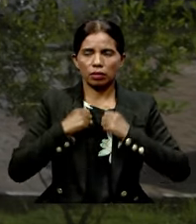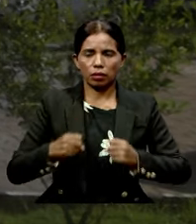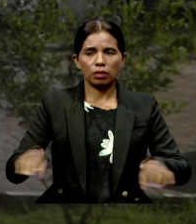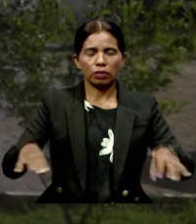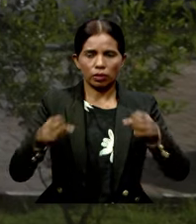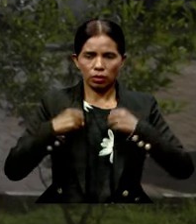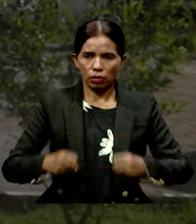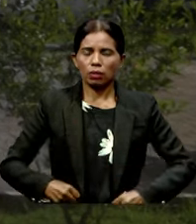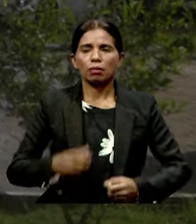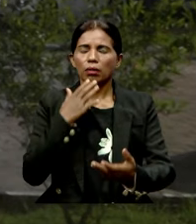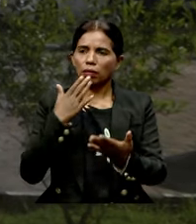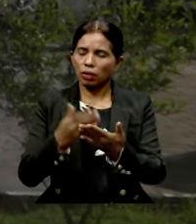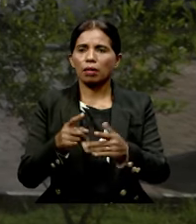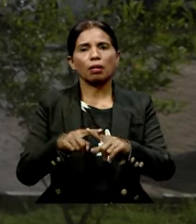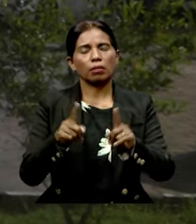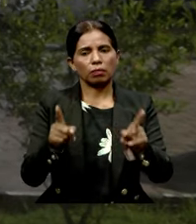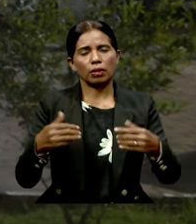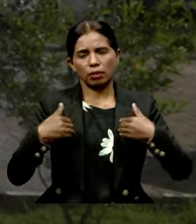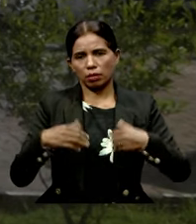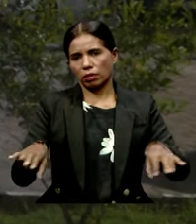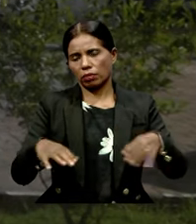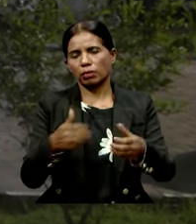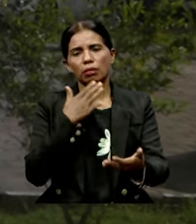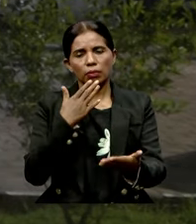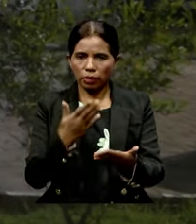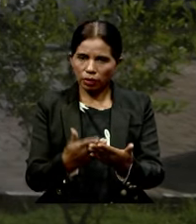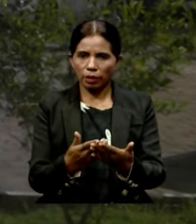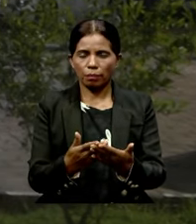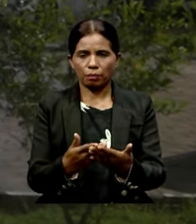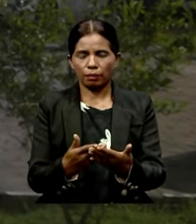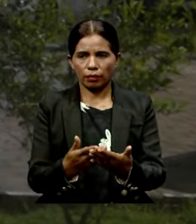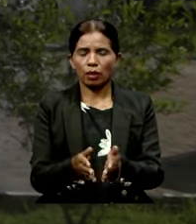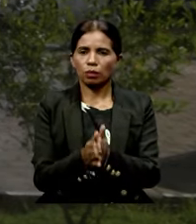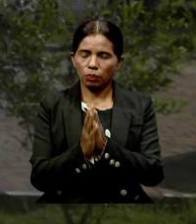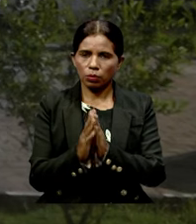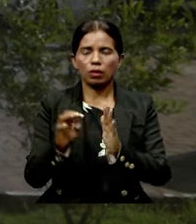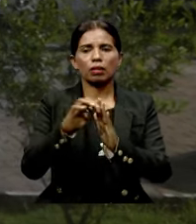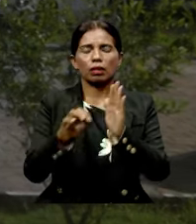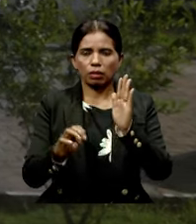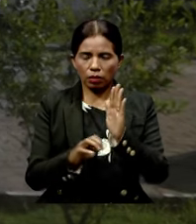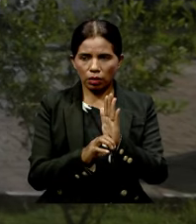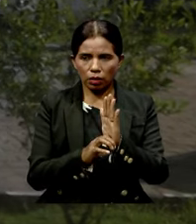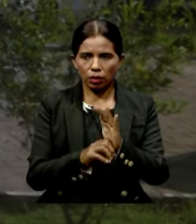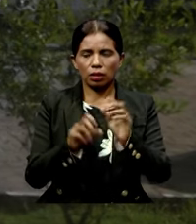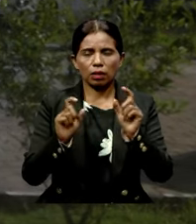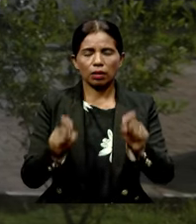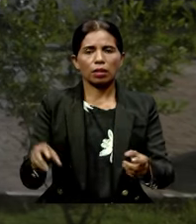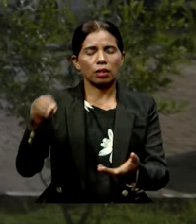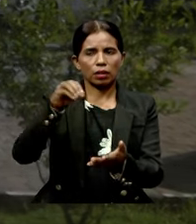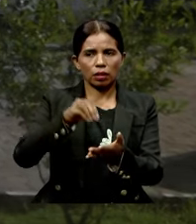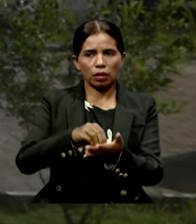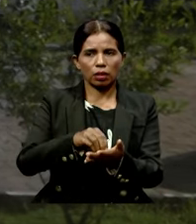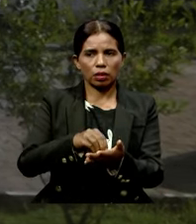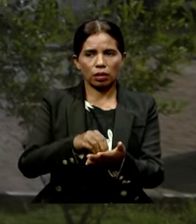né ho qualidade mas bem a tu ia serviço saúde né ho qualidade exigência russo estado a tu tem que investe a tu tem